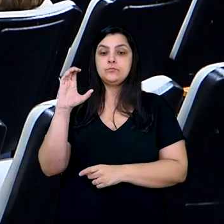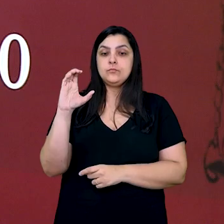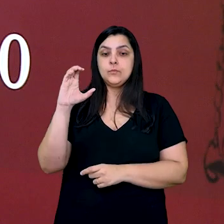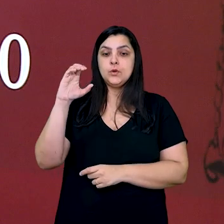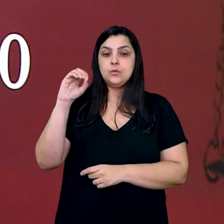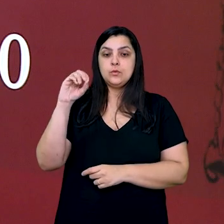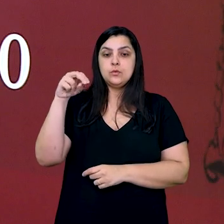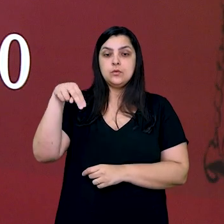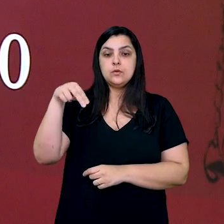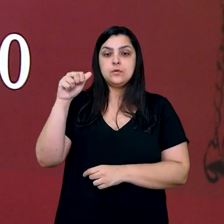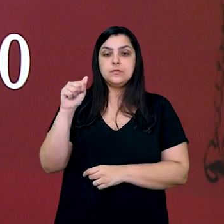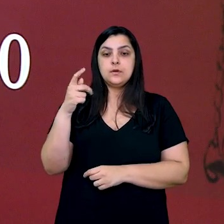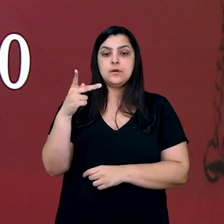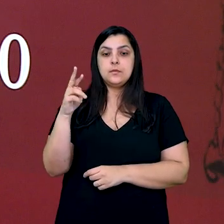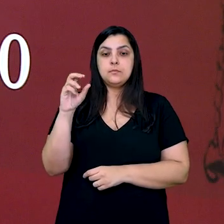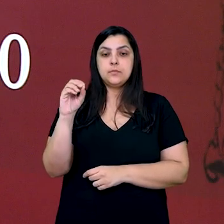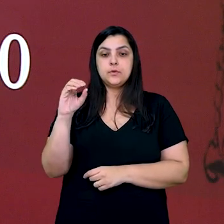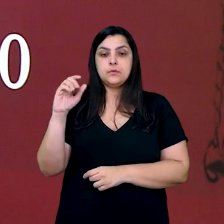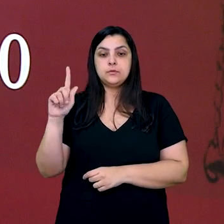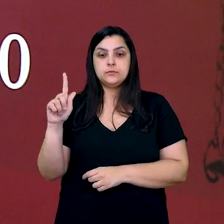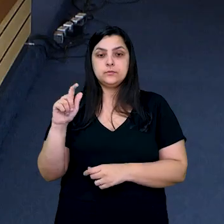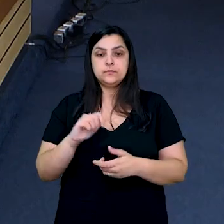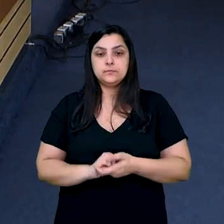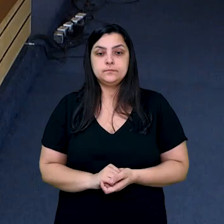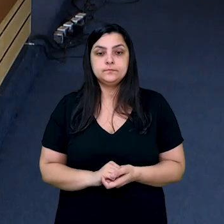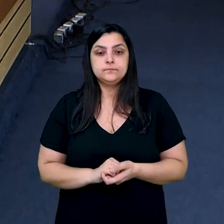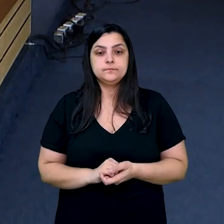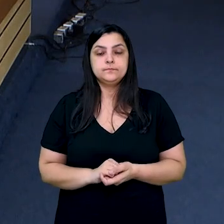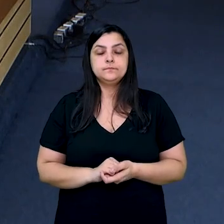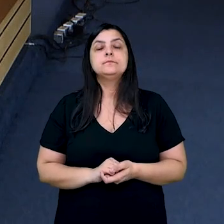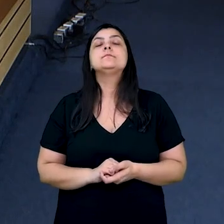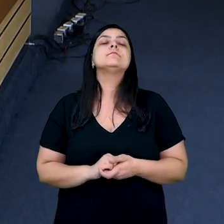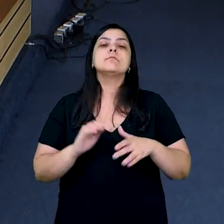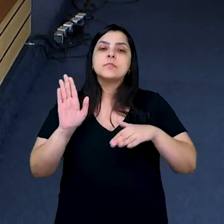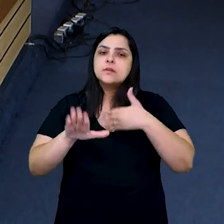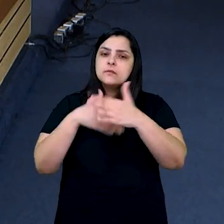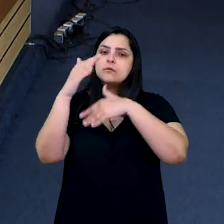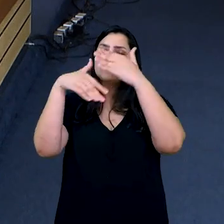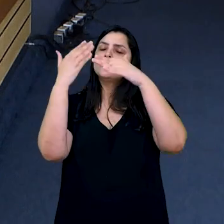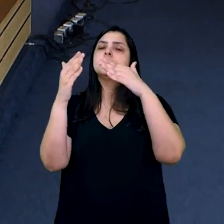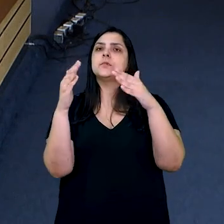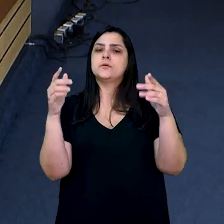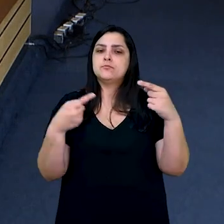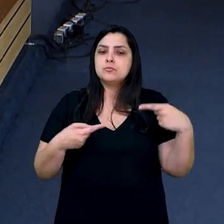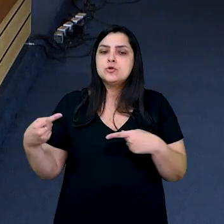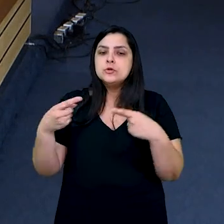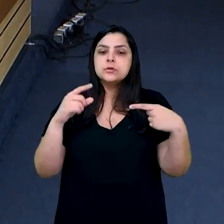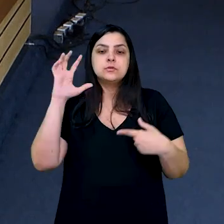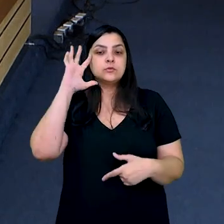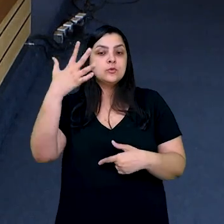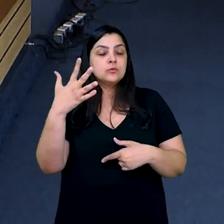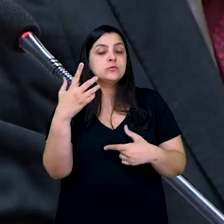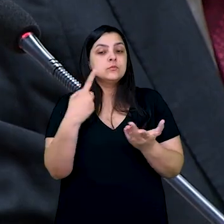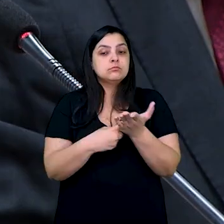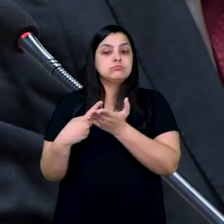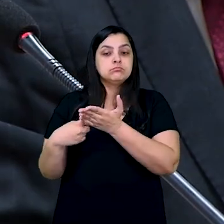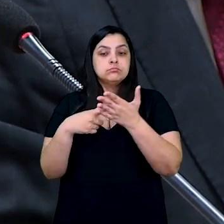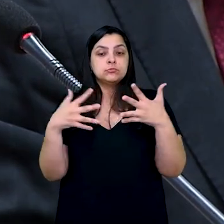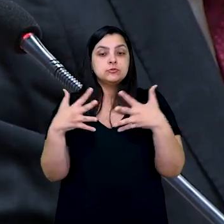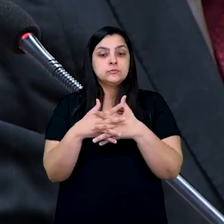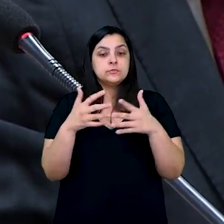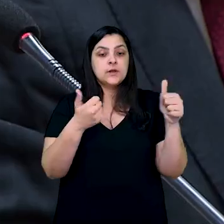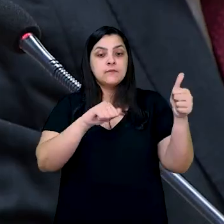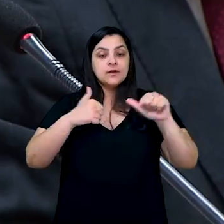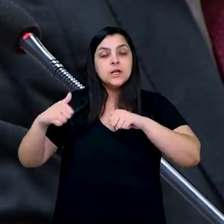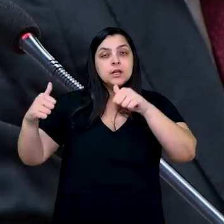ordinária da Comissão Nacional de Promoção à Conciliação. O encontro teve como foco o desenvolvimento de políticas de solução de conflitos